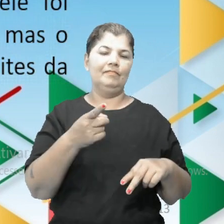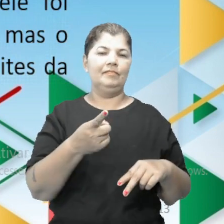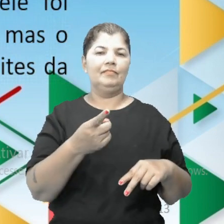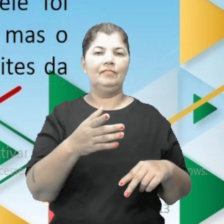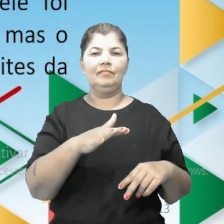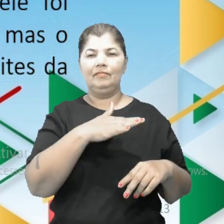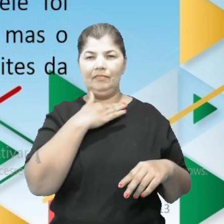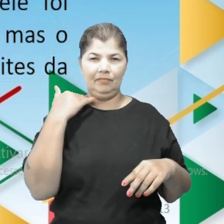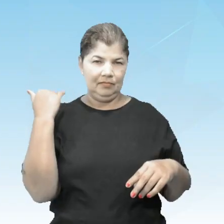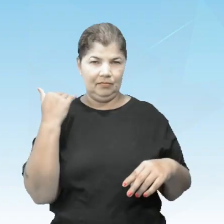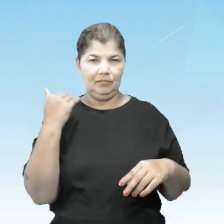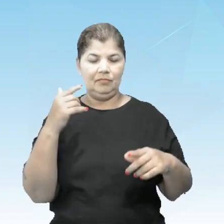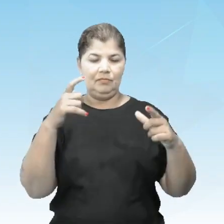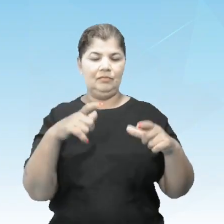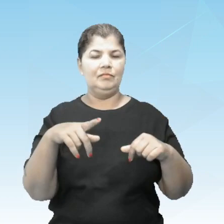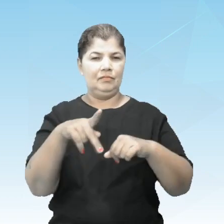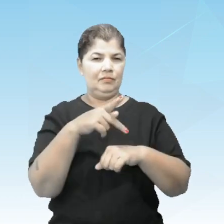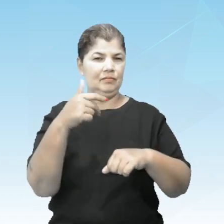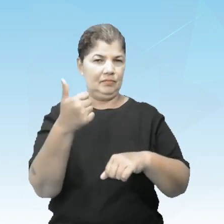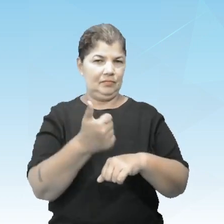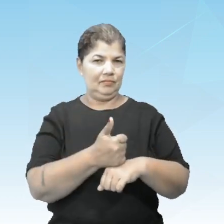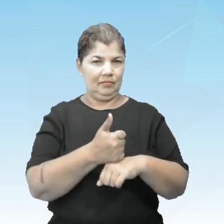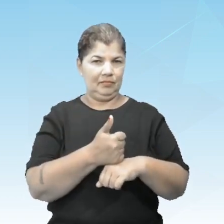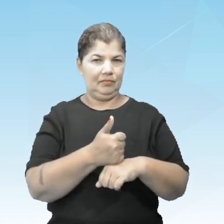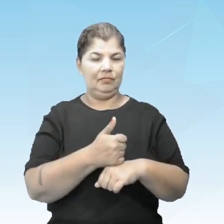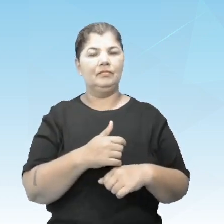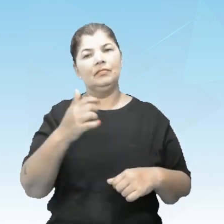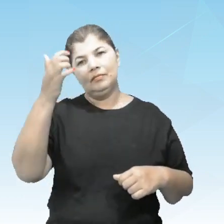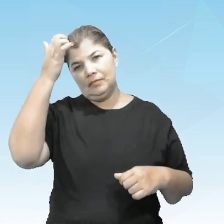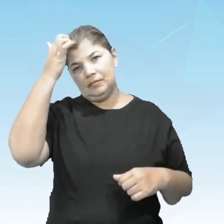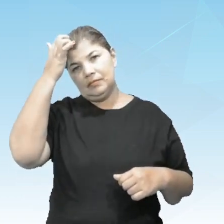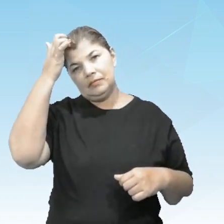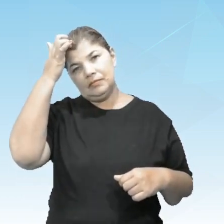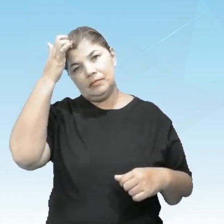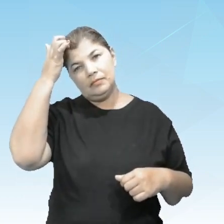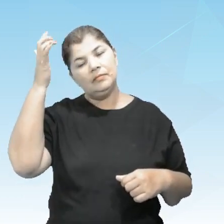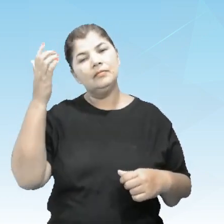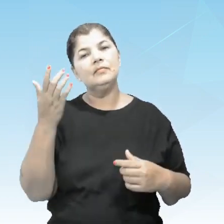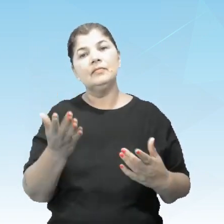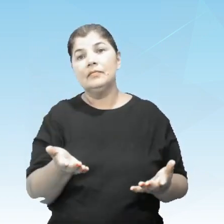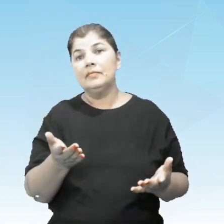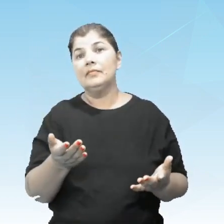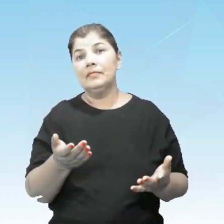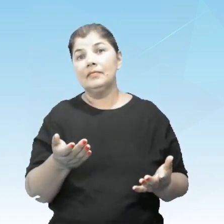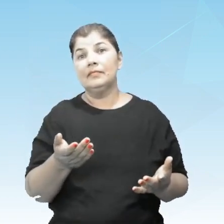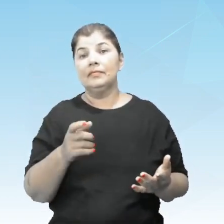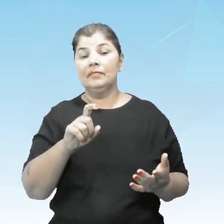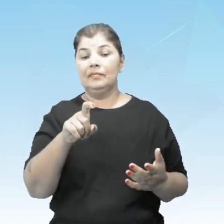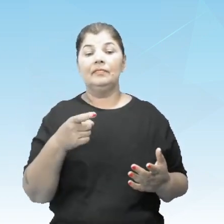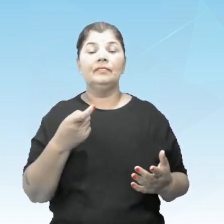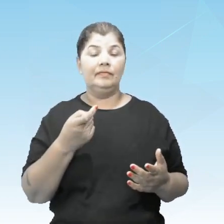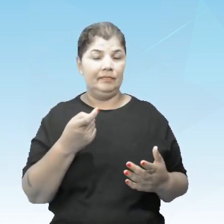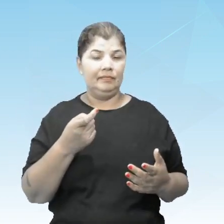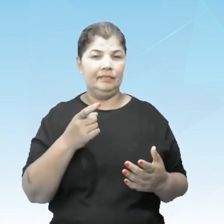Cusco, né? Que um dia tinha sido capital do Império